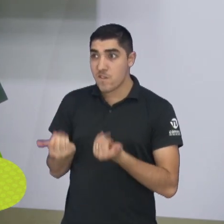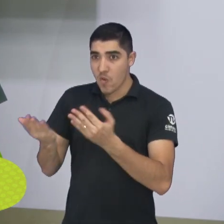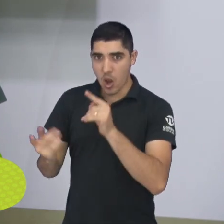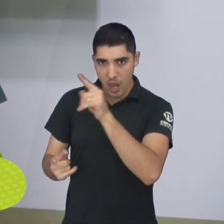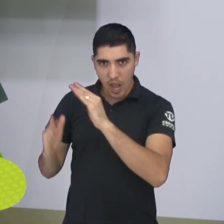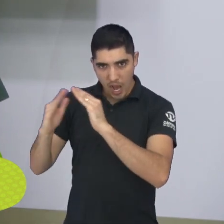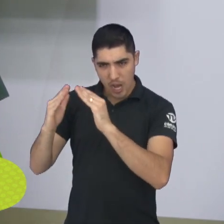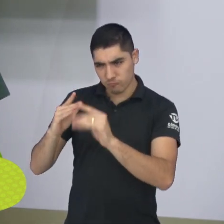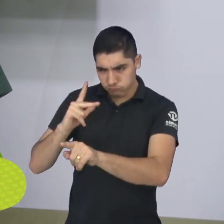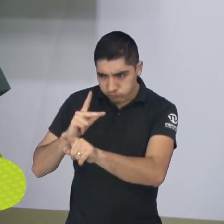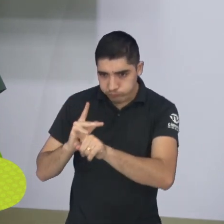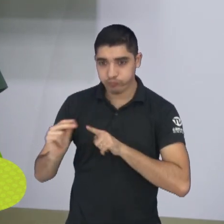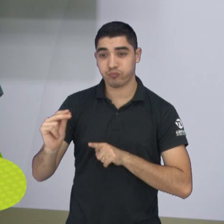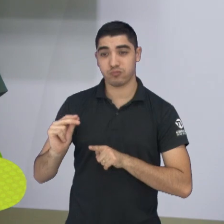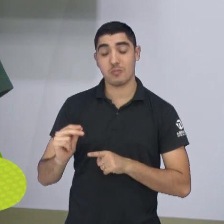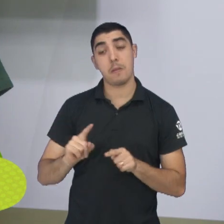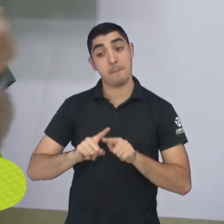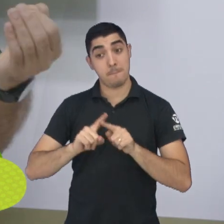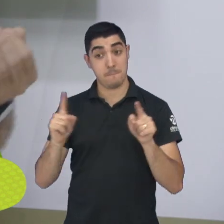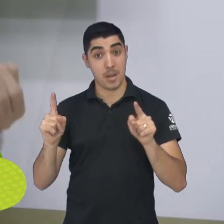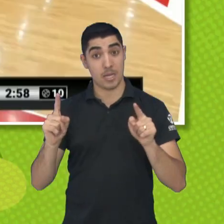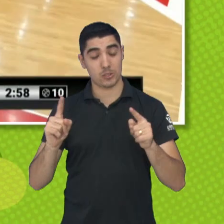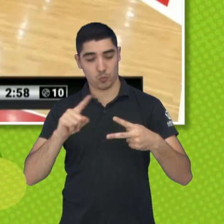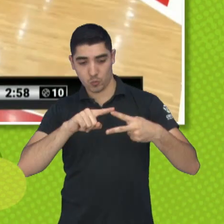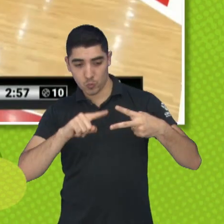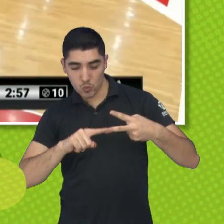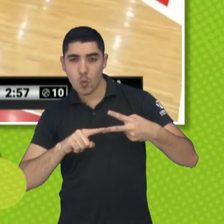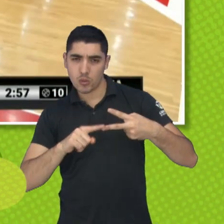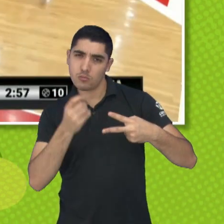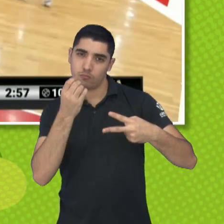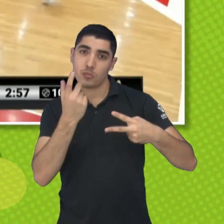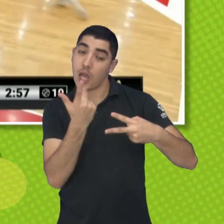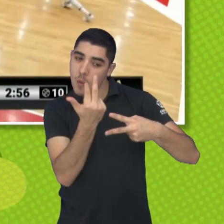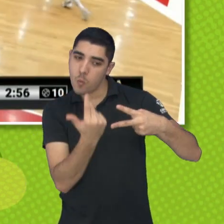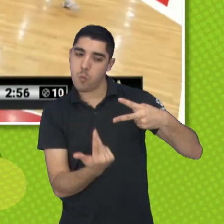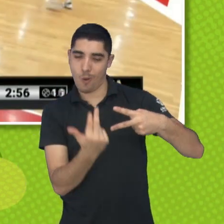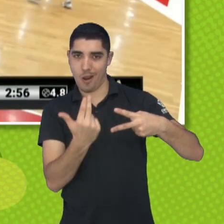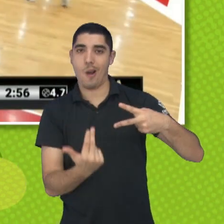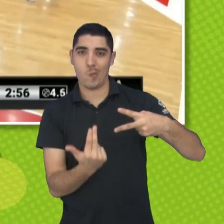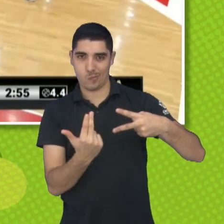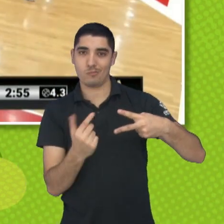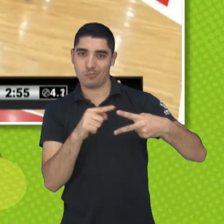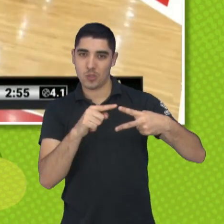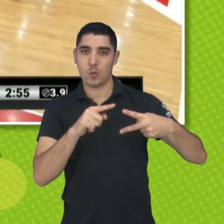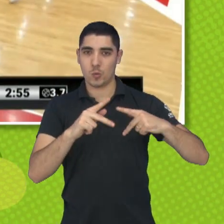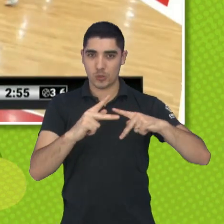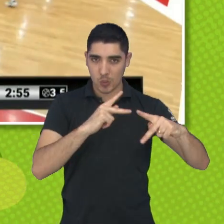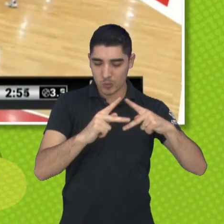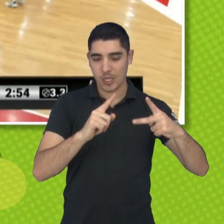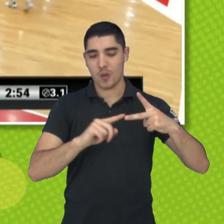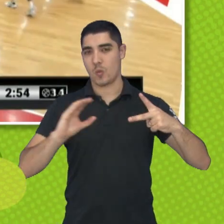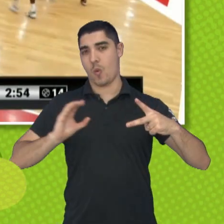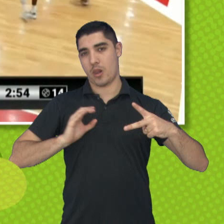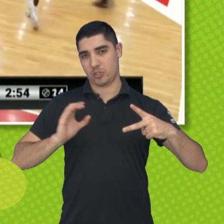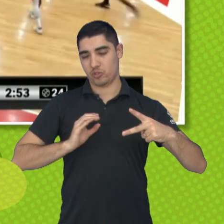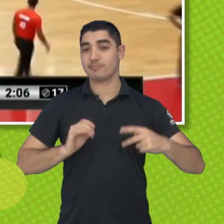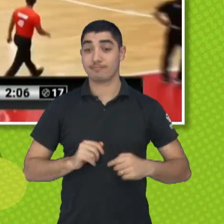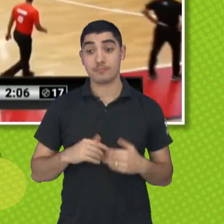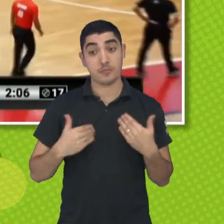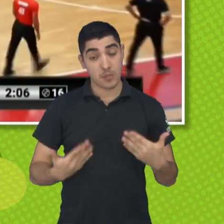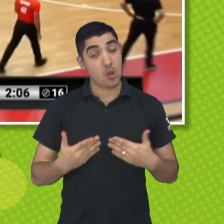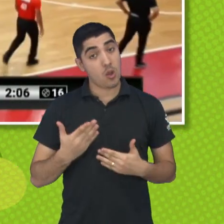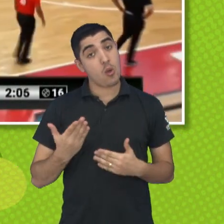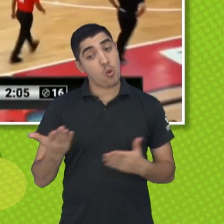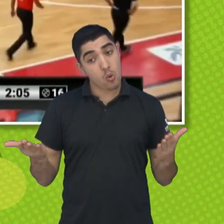do Campeonato Paulista, mas acho que os dois times estão iguais na tabela e são muito iguais também em quadra, né? Então vai ser um jogo bom aí para o São